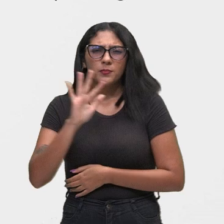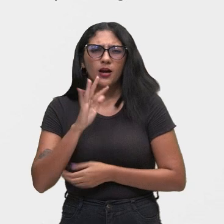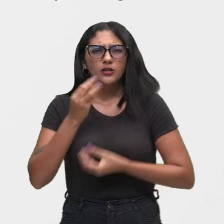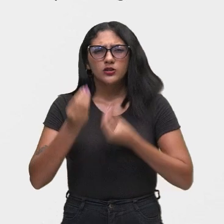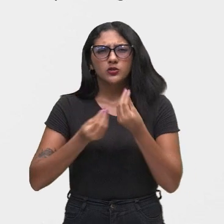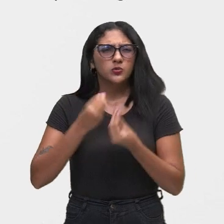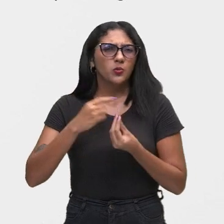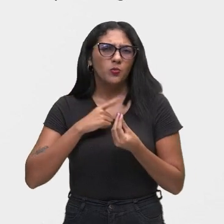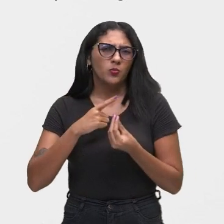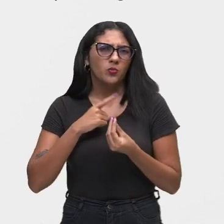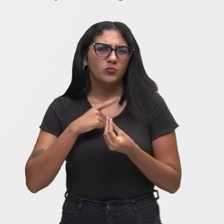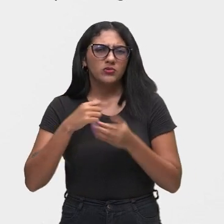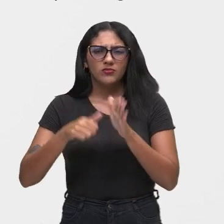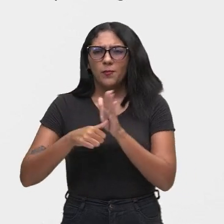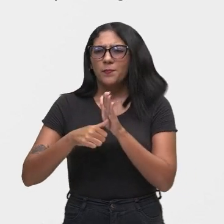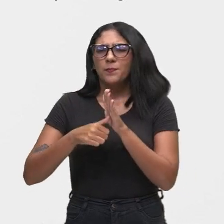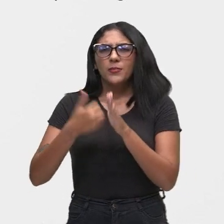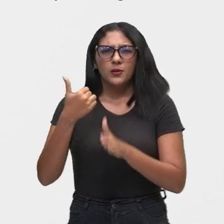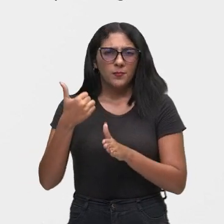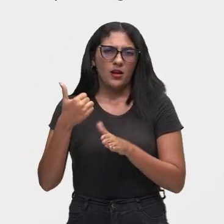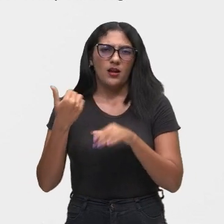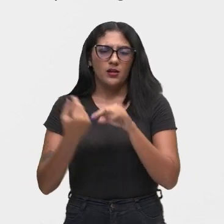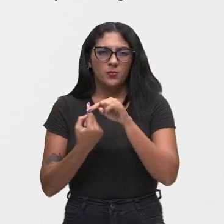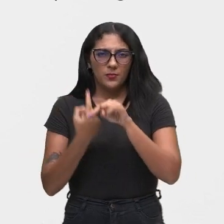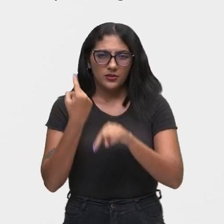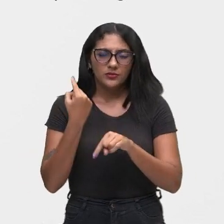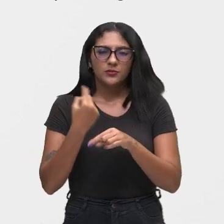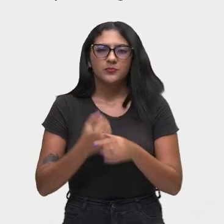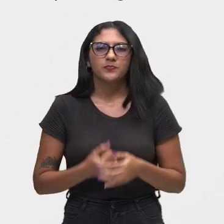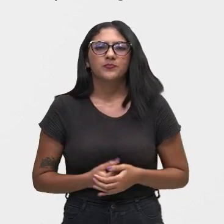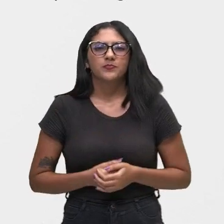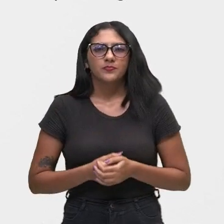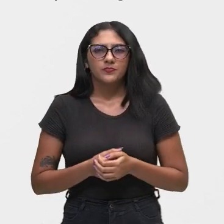como era a época. Tá? E essas